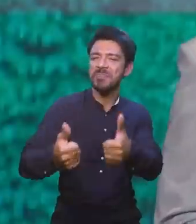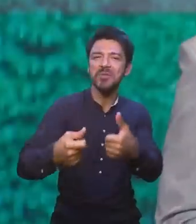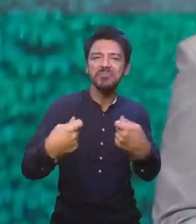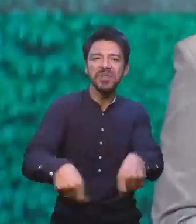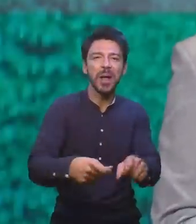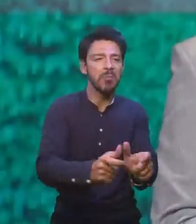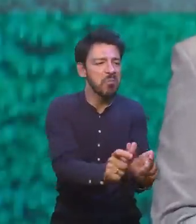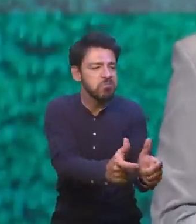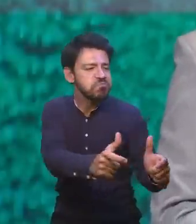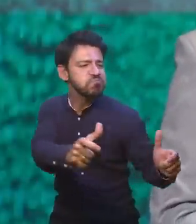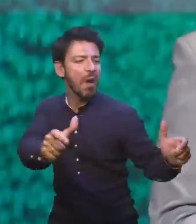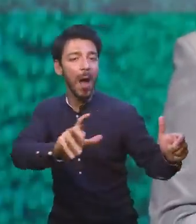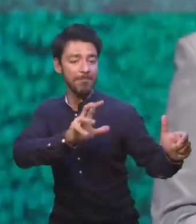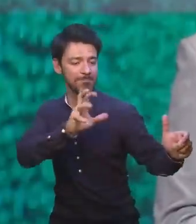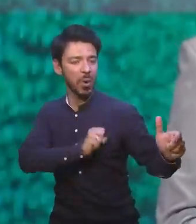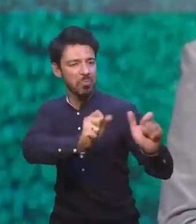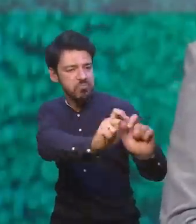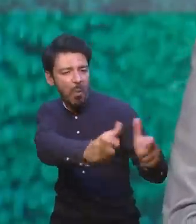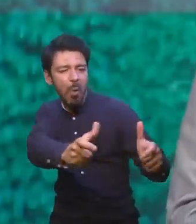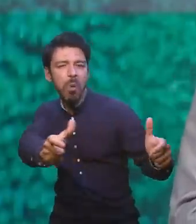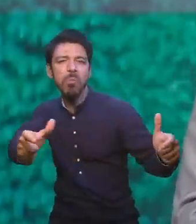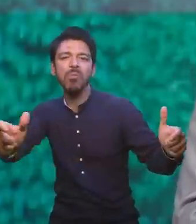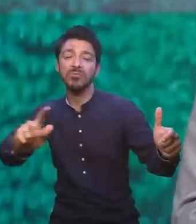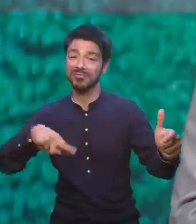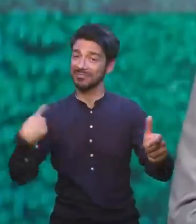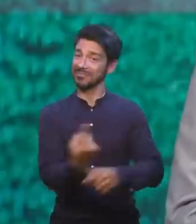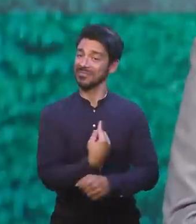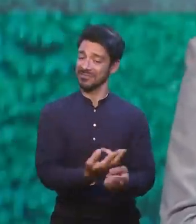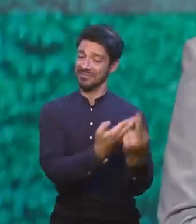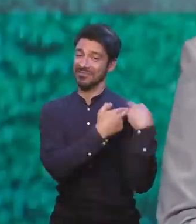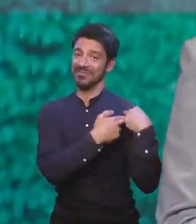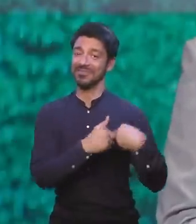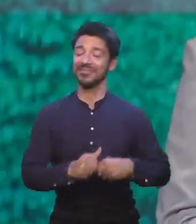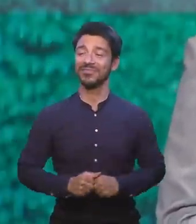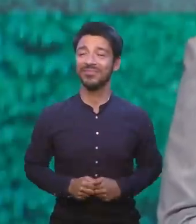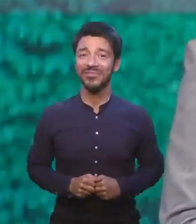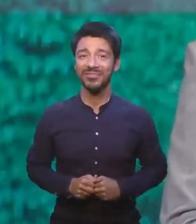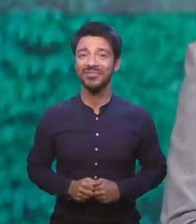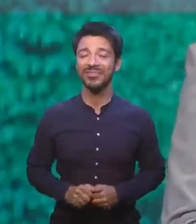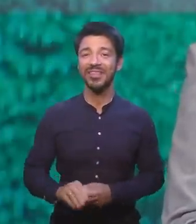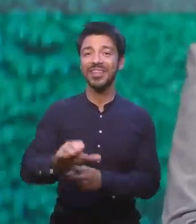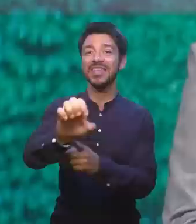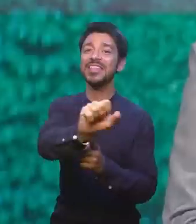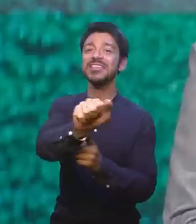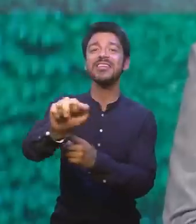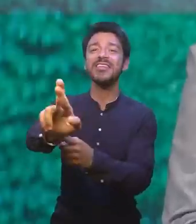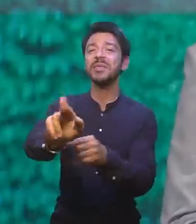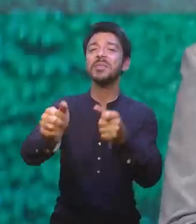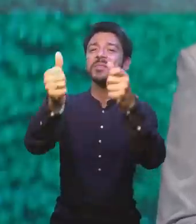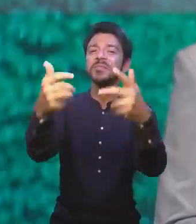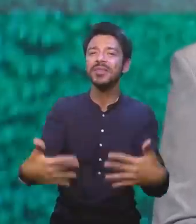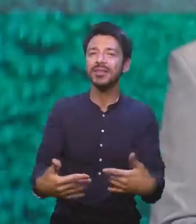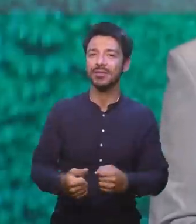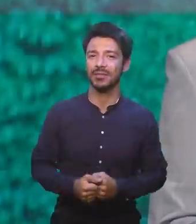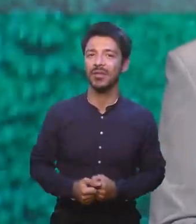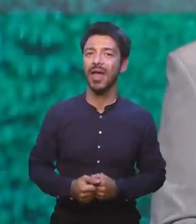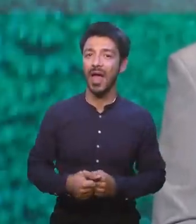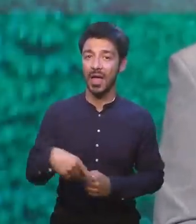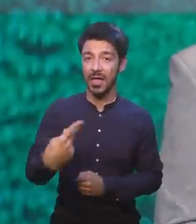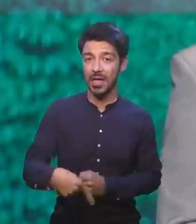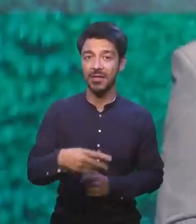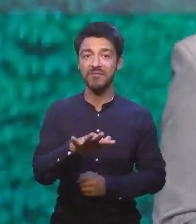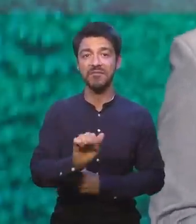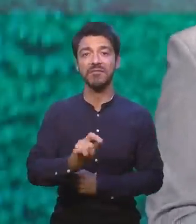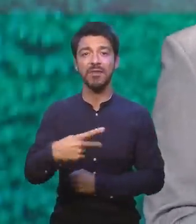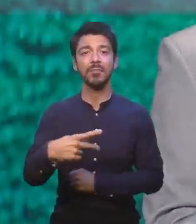fazer crescer o bem. O nosso querido César Said escreveu, acho que até aqui, com a Federação Espírita do Paraná, uma